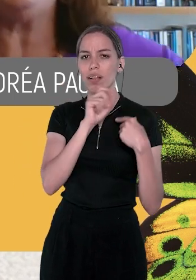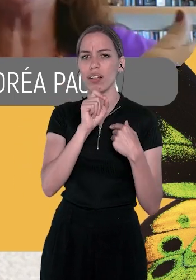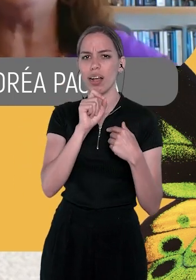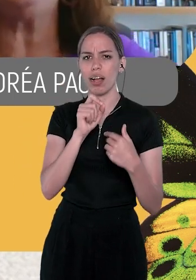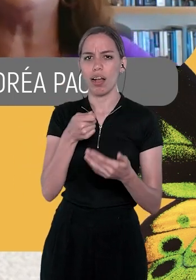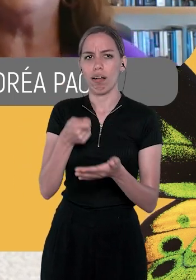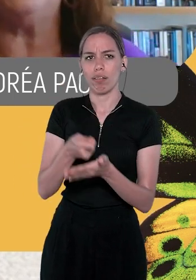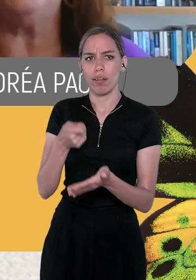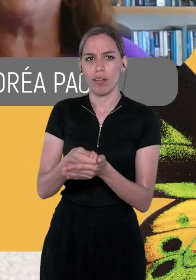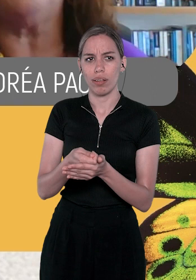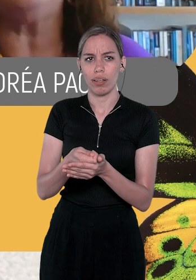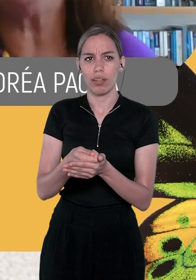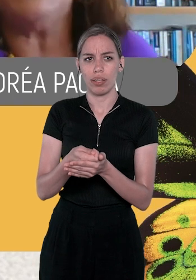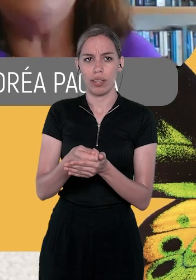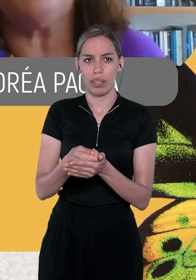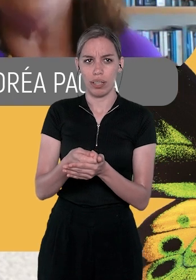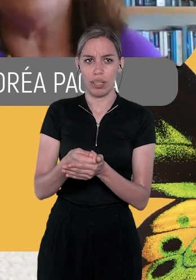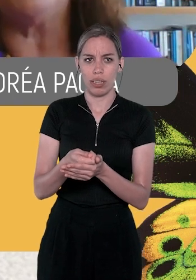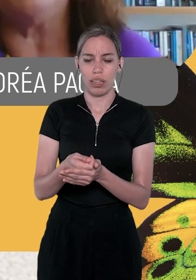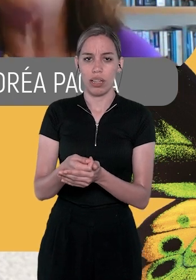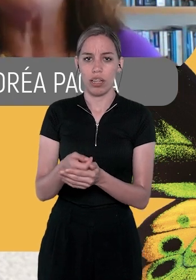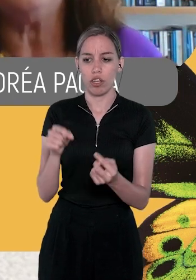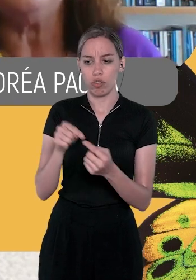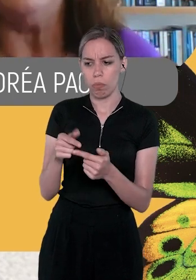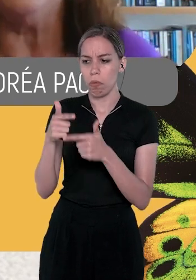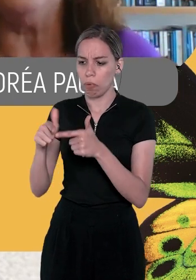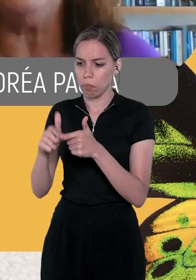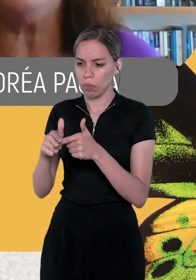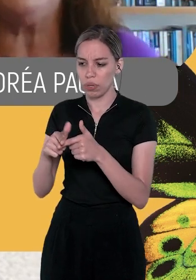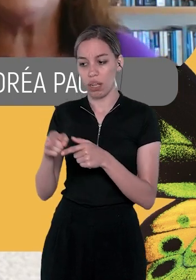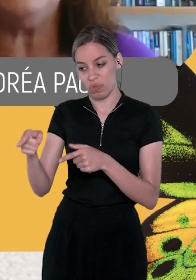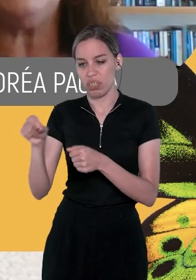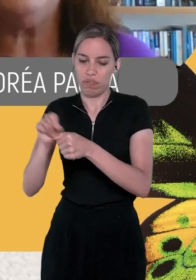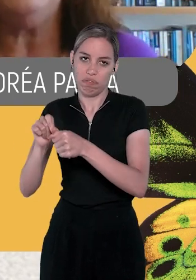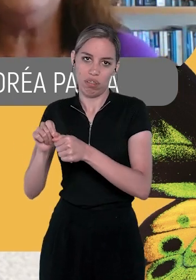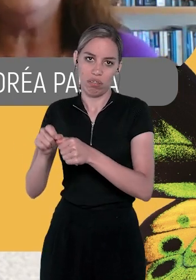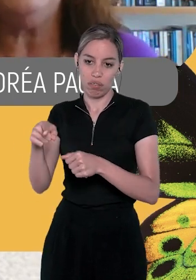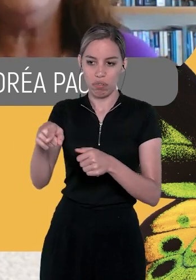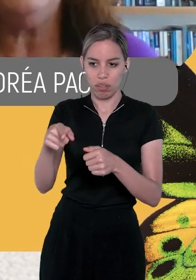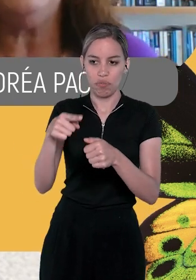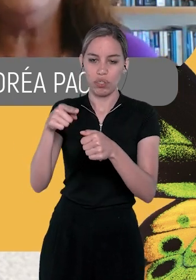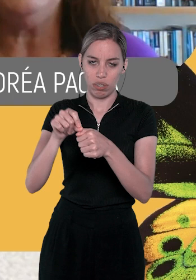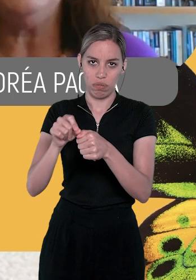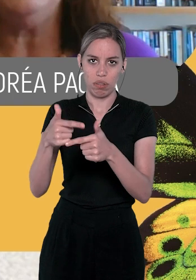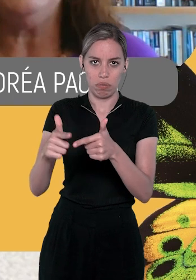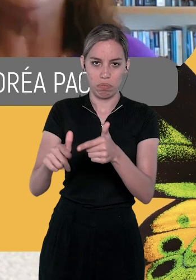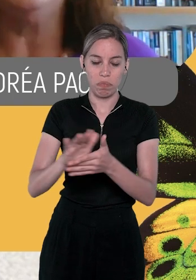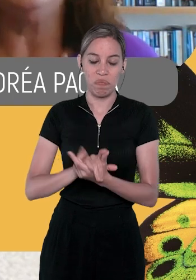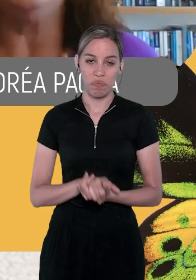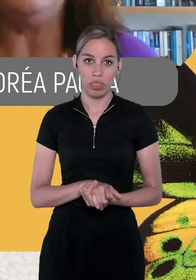e terceirizando os problemas sempre para o outro? Então, quando você faz essa